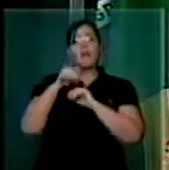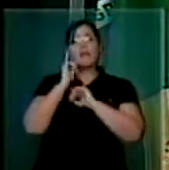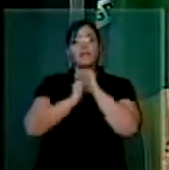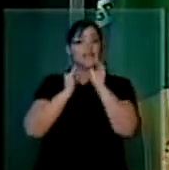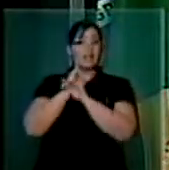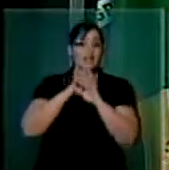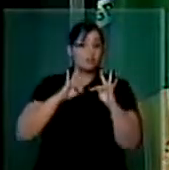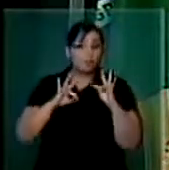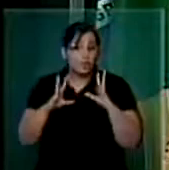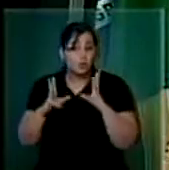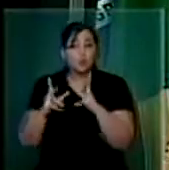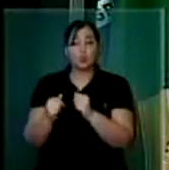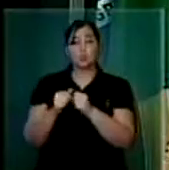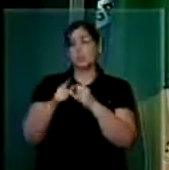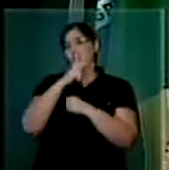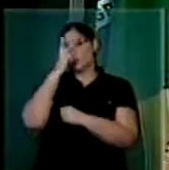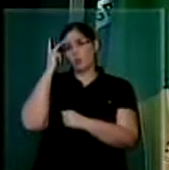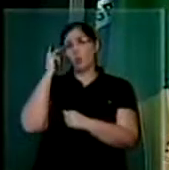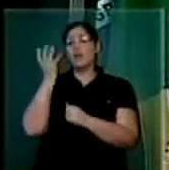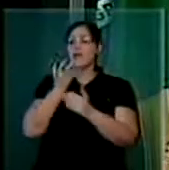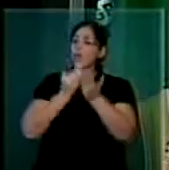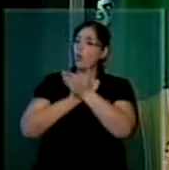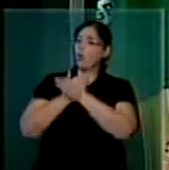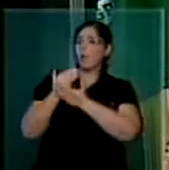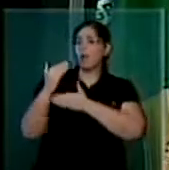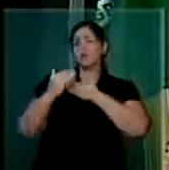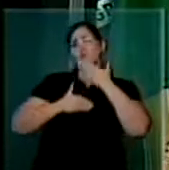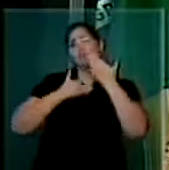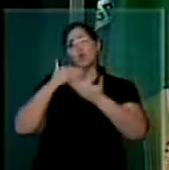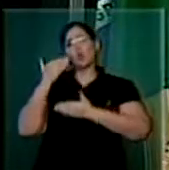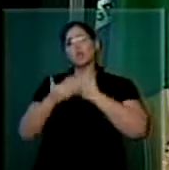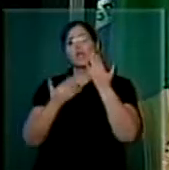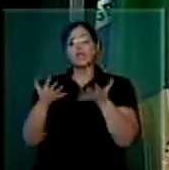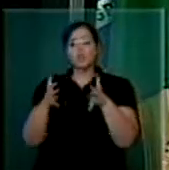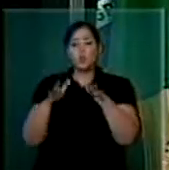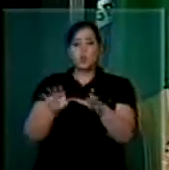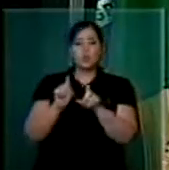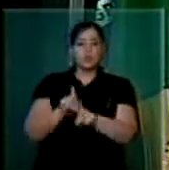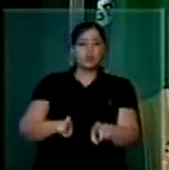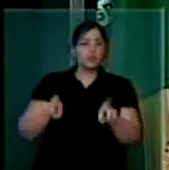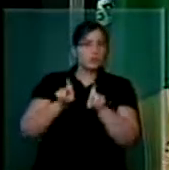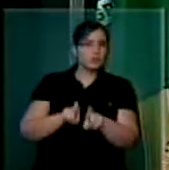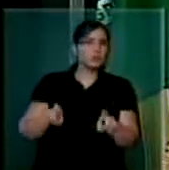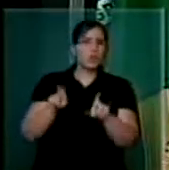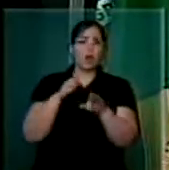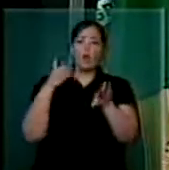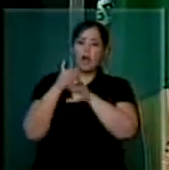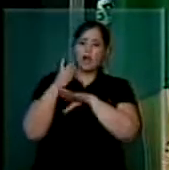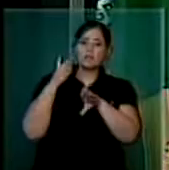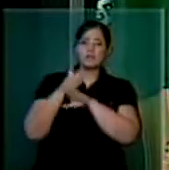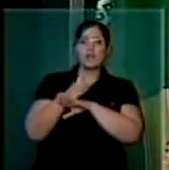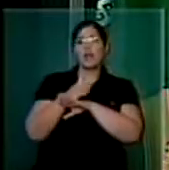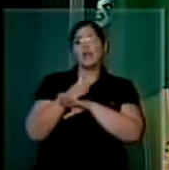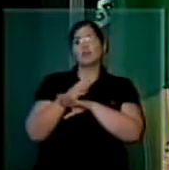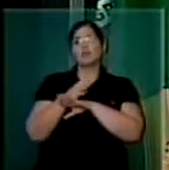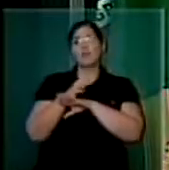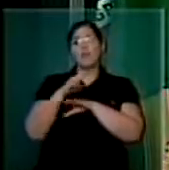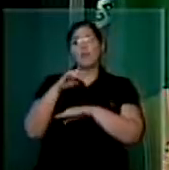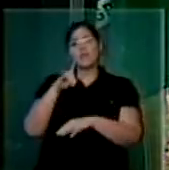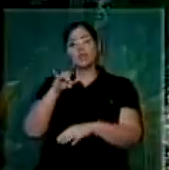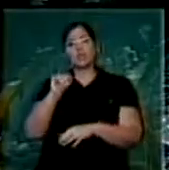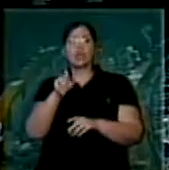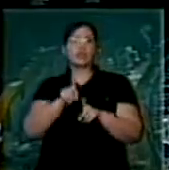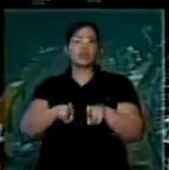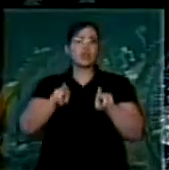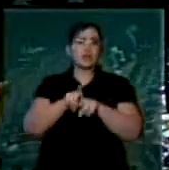todos, é iniciar um processo de inclusão digital, acesso a mídias digitais, promoção